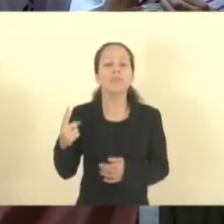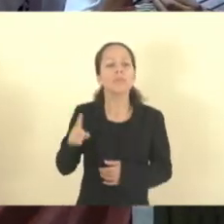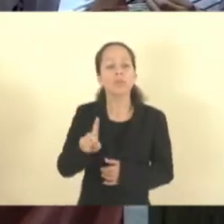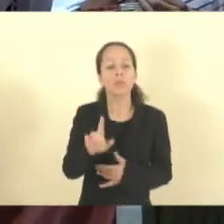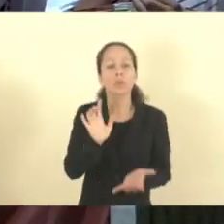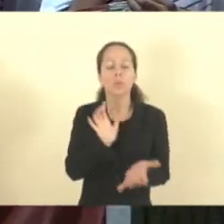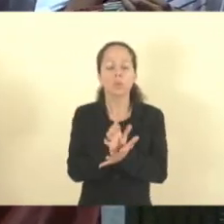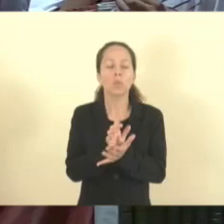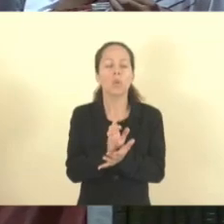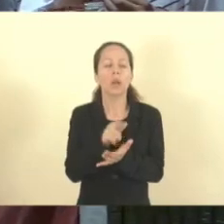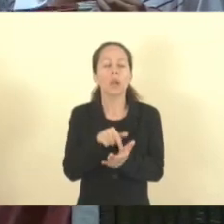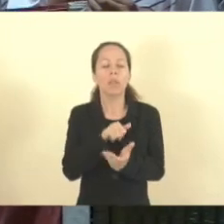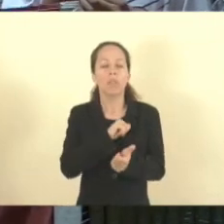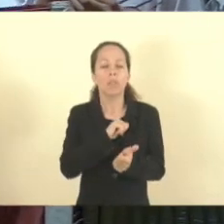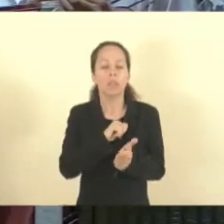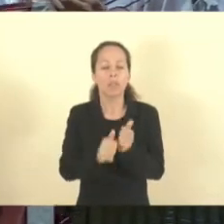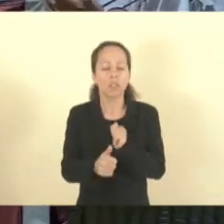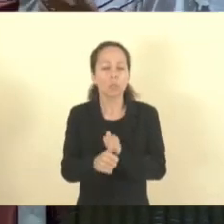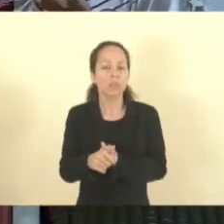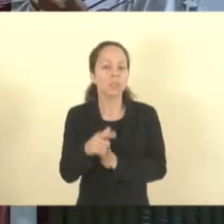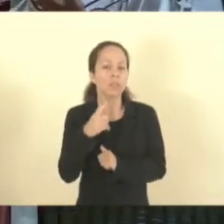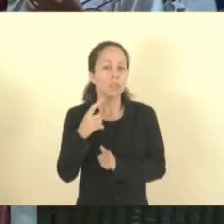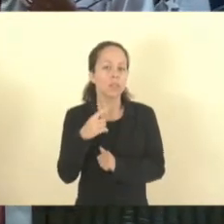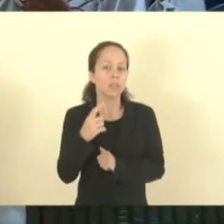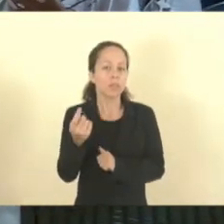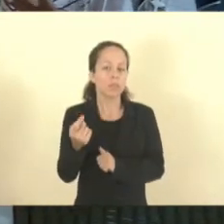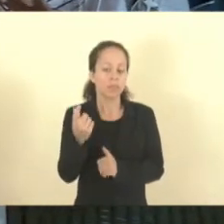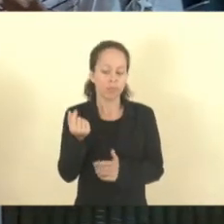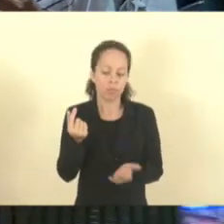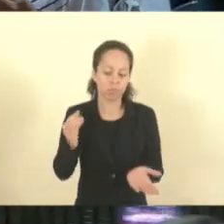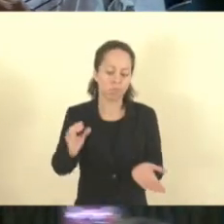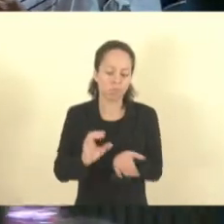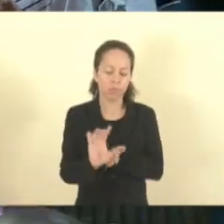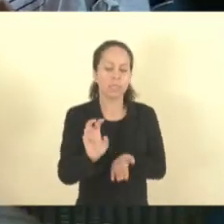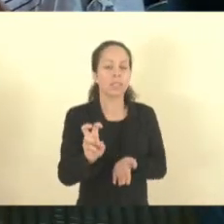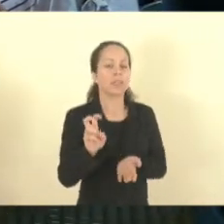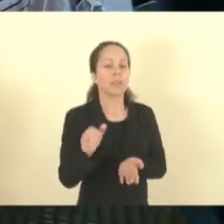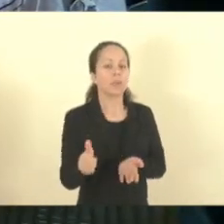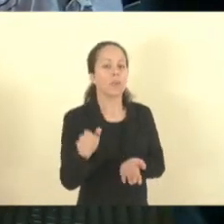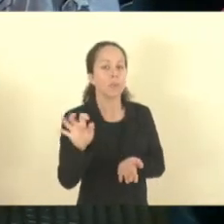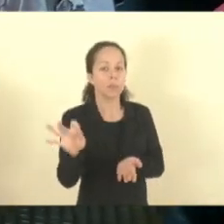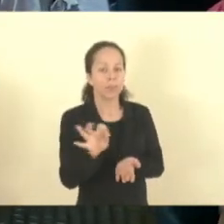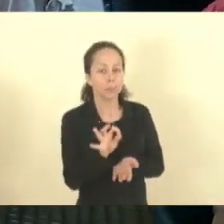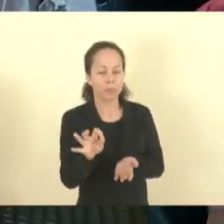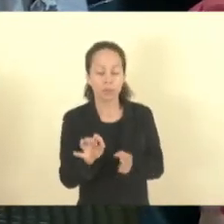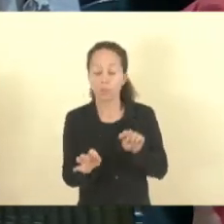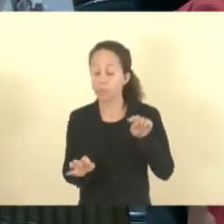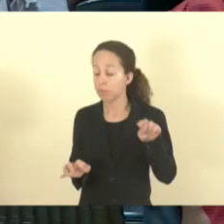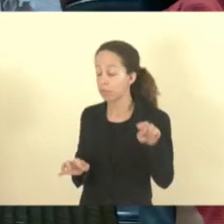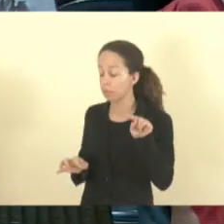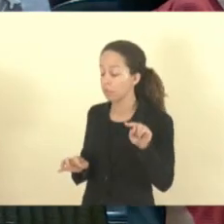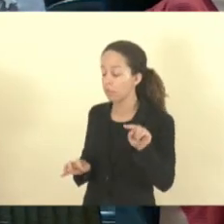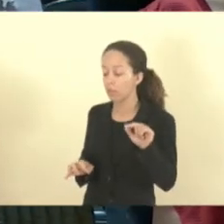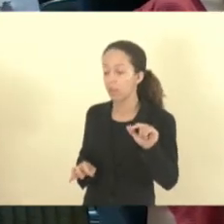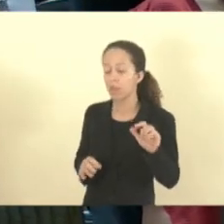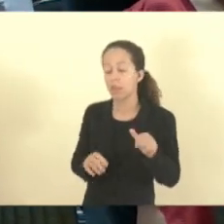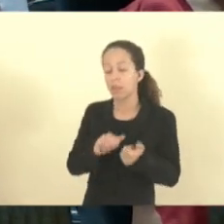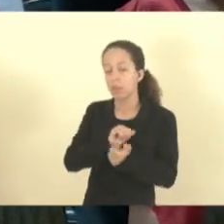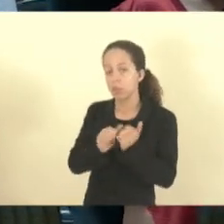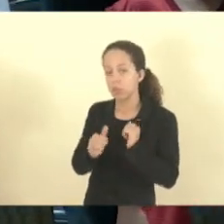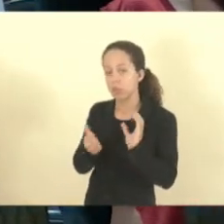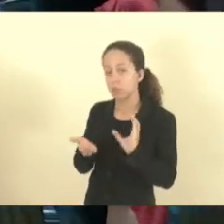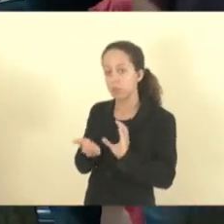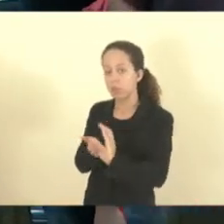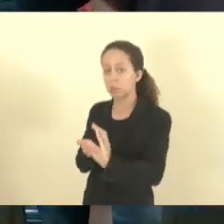onde entraria os 51%, o deputado Danilo, do capital, e a Desportiva Ferroviária com 49, criando ali